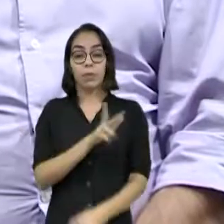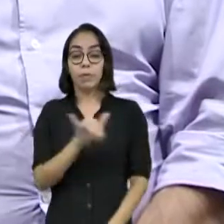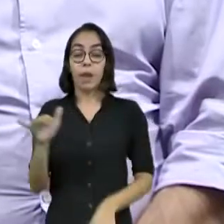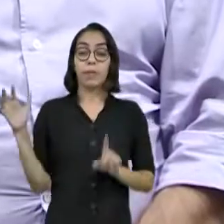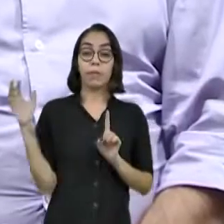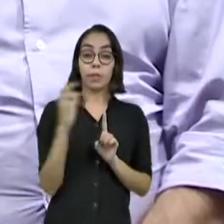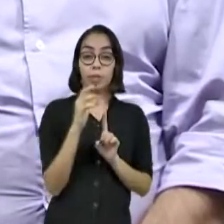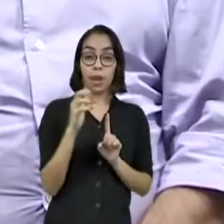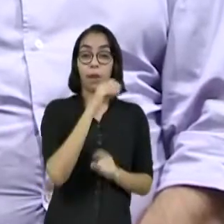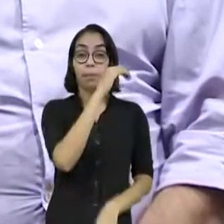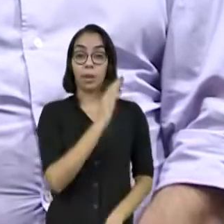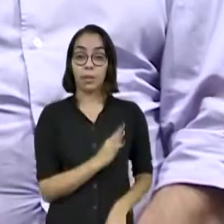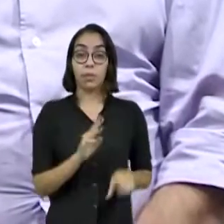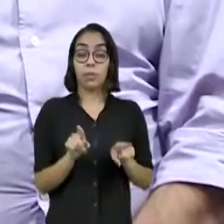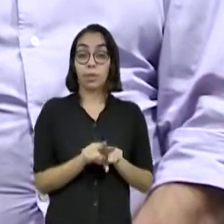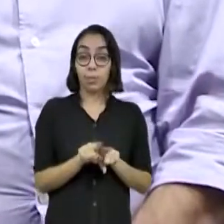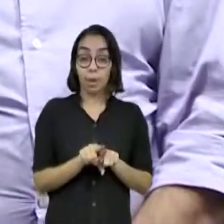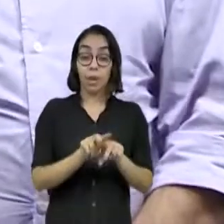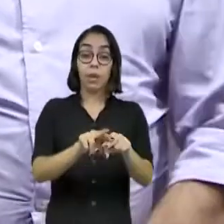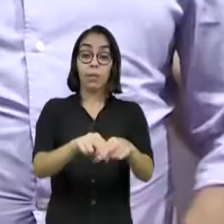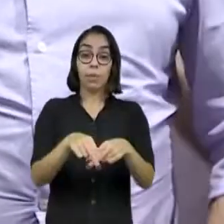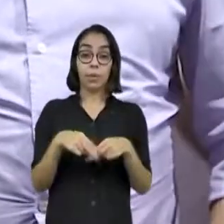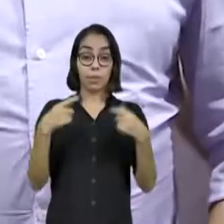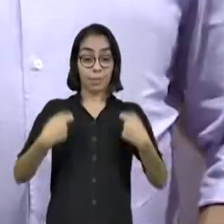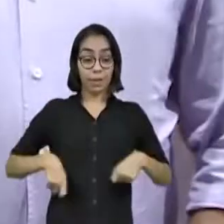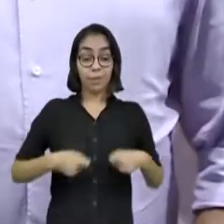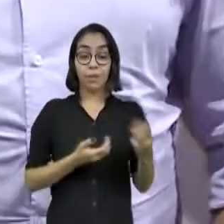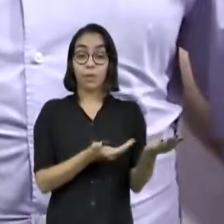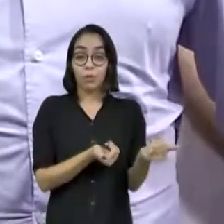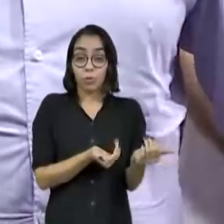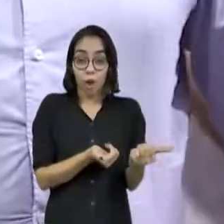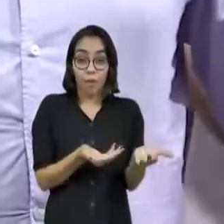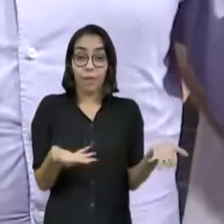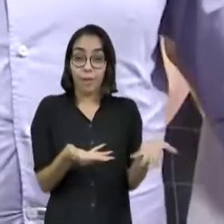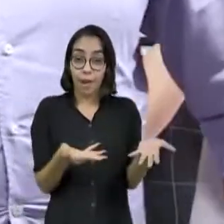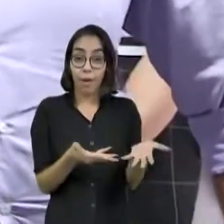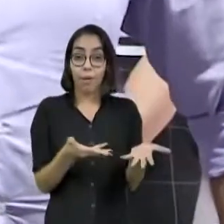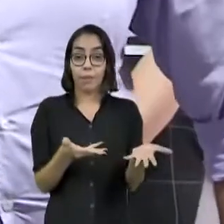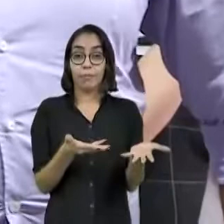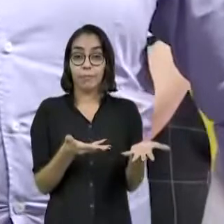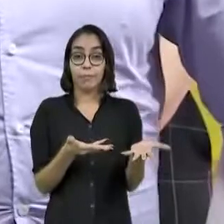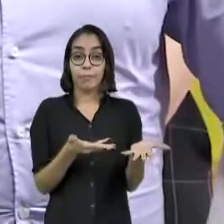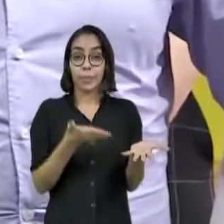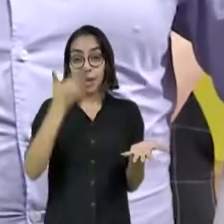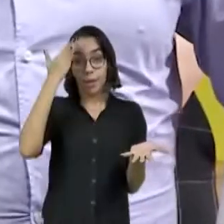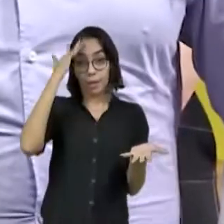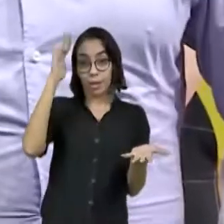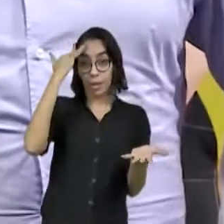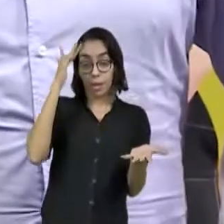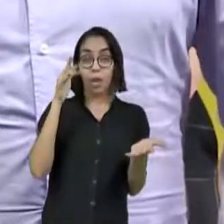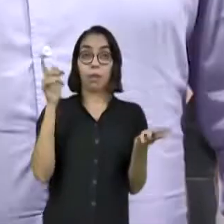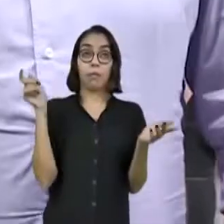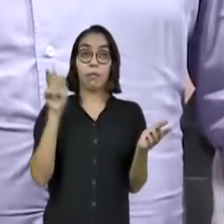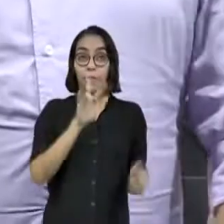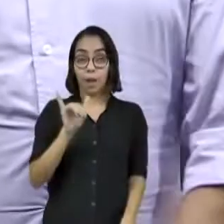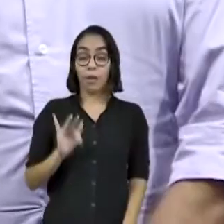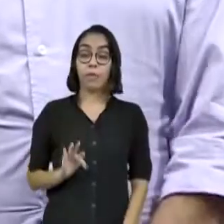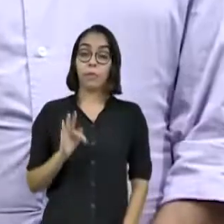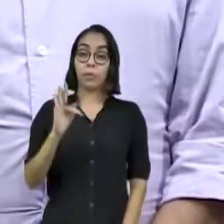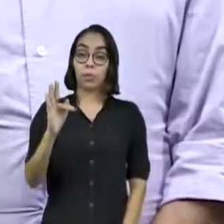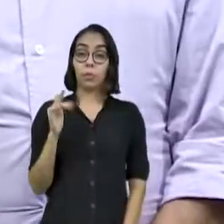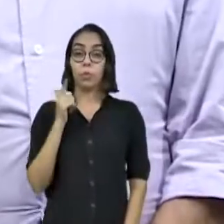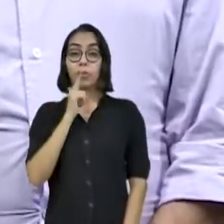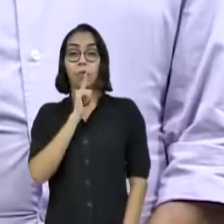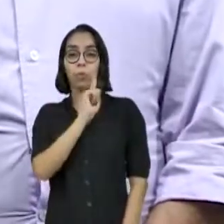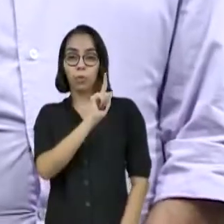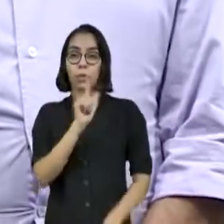Então, é preciso preparar a juventude para que eles possam se inserir nisso, para que eles